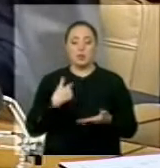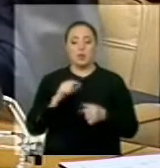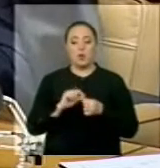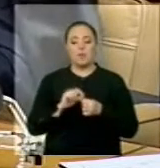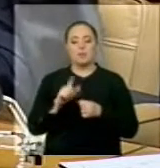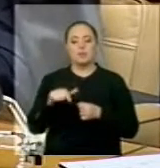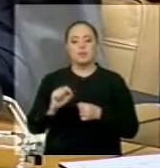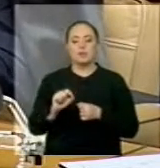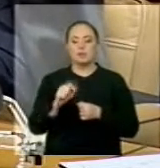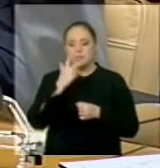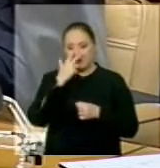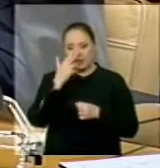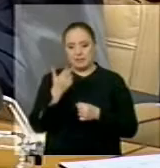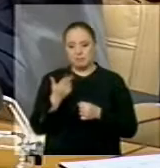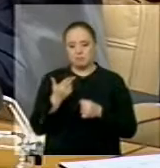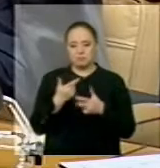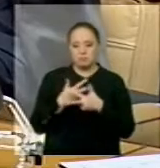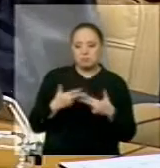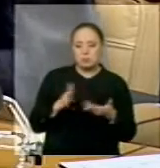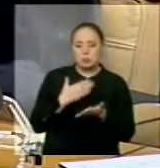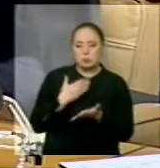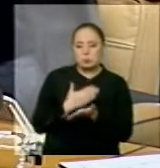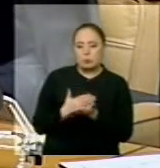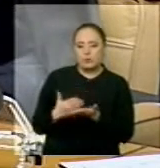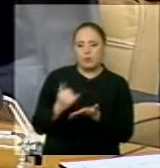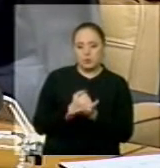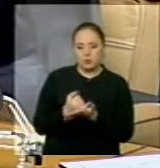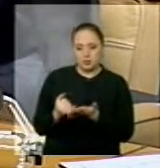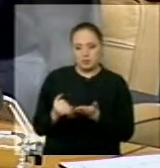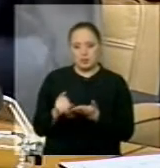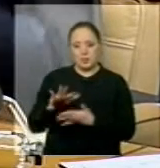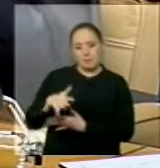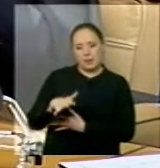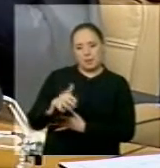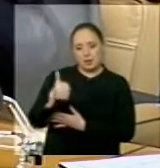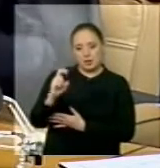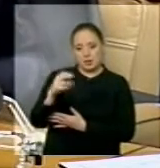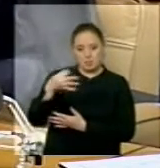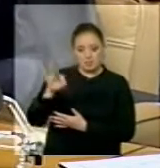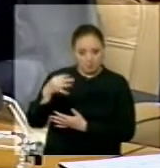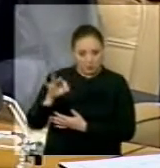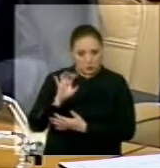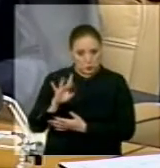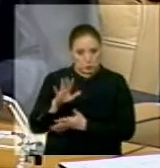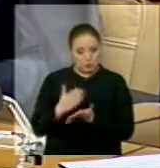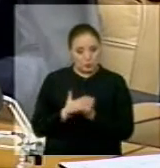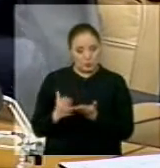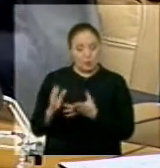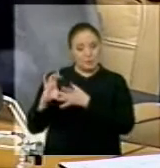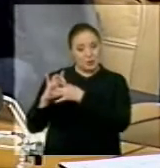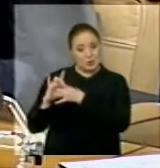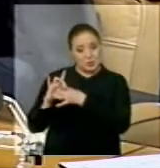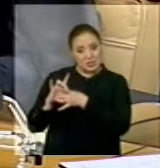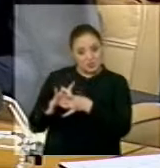pequeno segmento introdutório de aproximadamente 15 páginas, apenas para dar o contexto